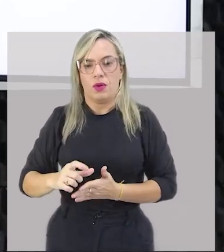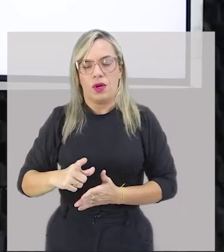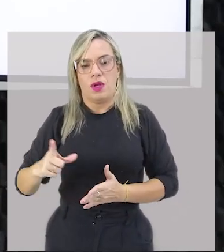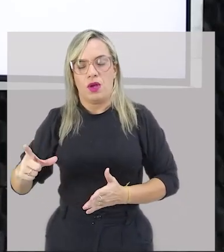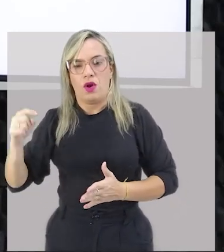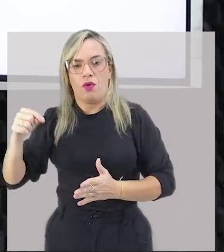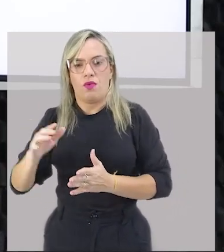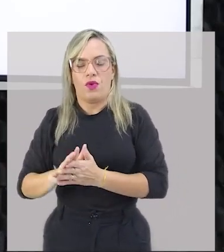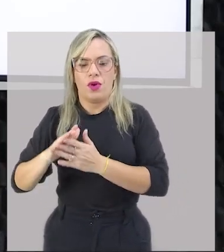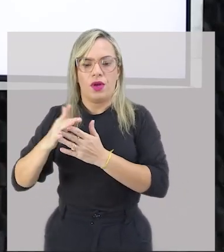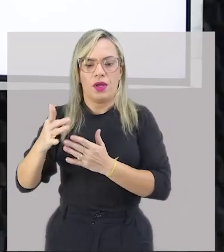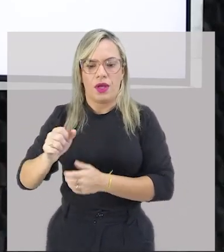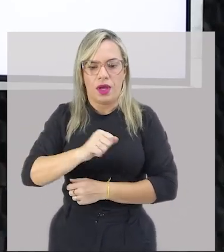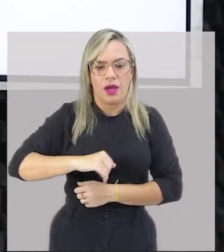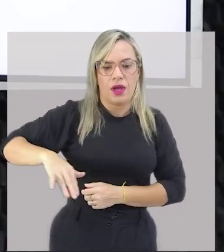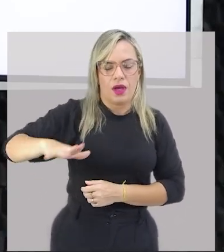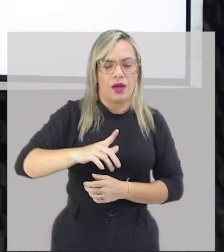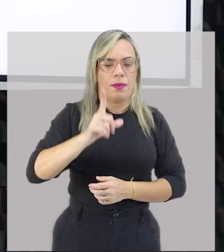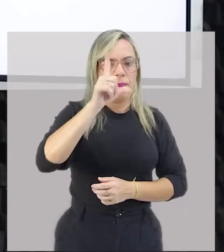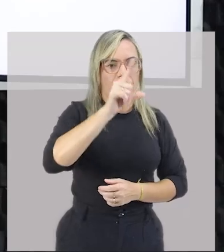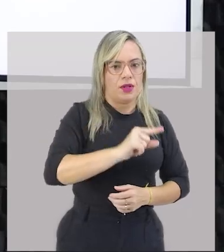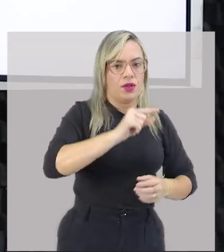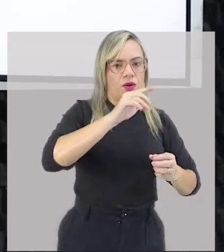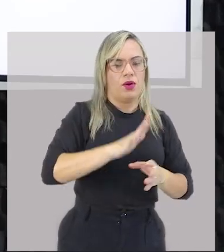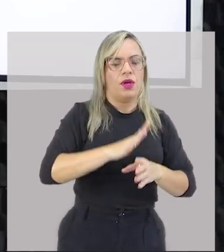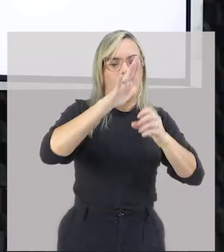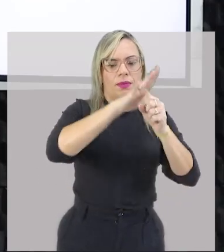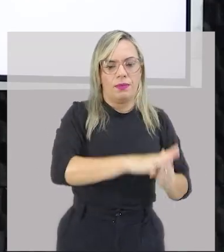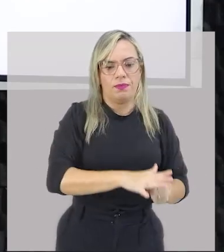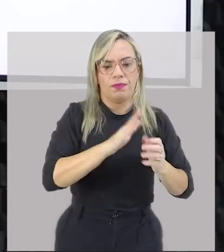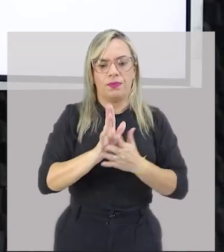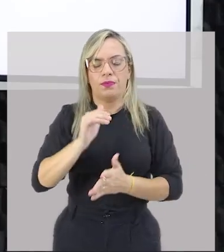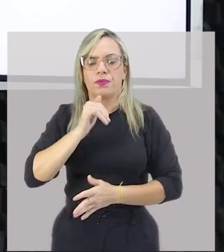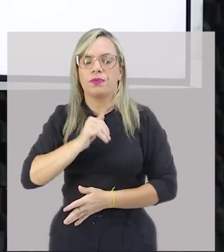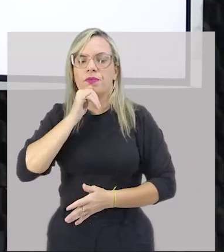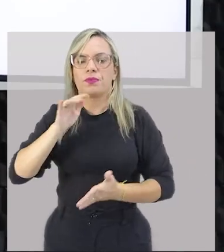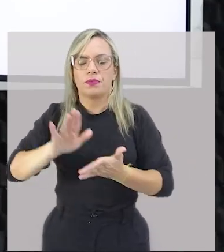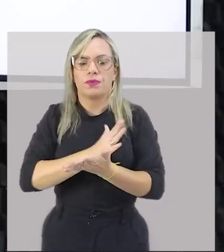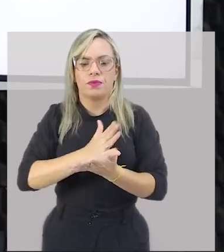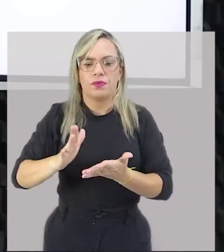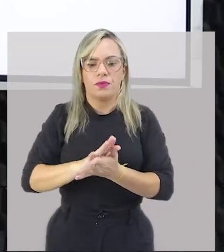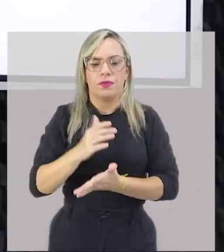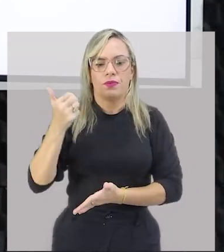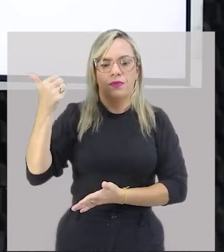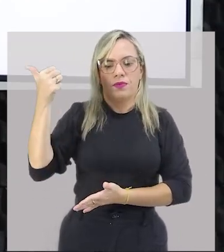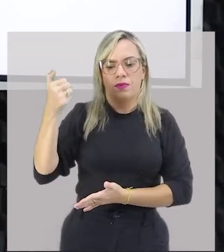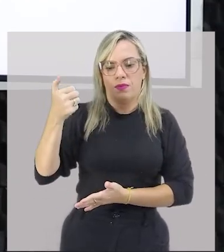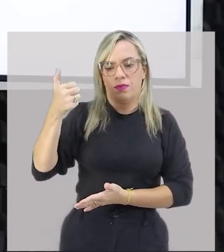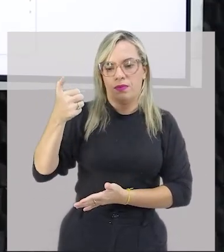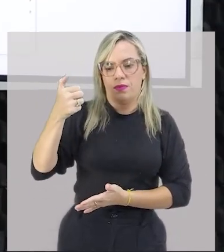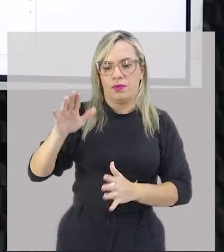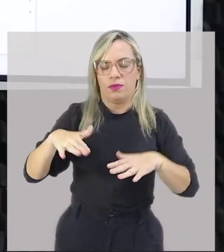pressão. Aqui eu tenho alguns exemplos para dar para vocês. Se você pegar uma caneta